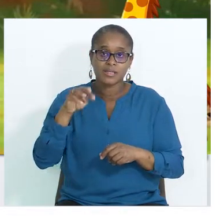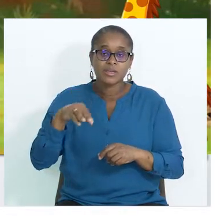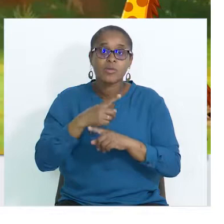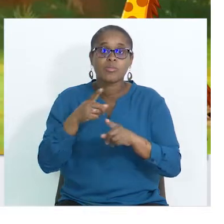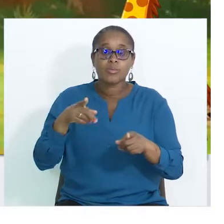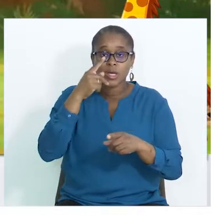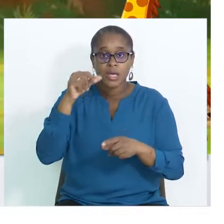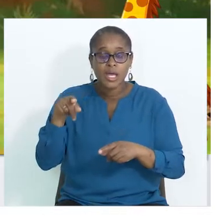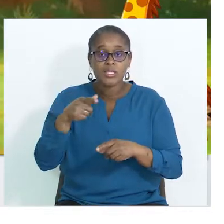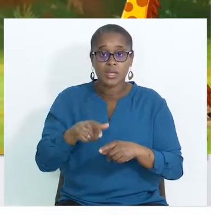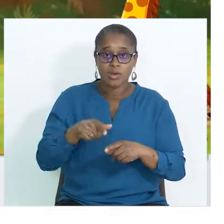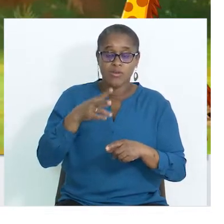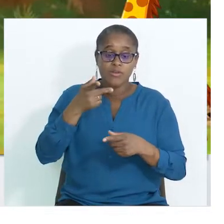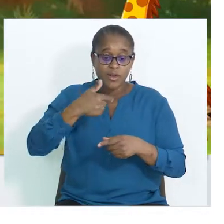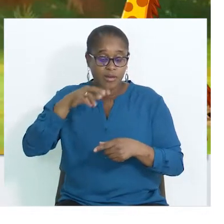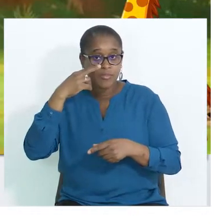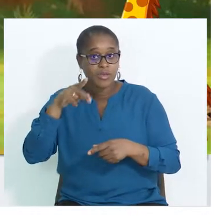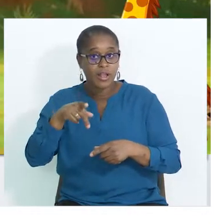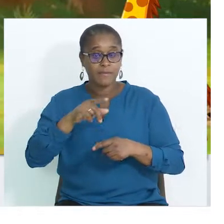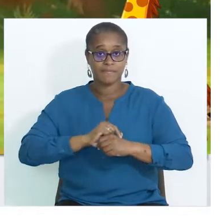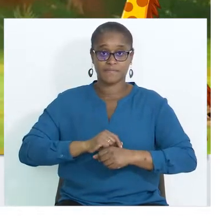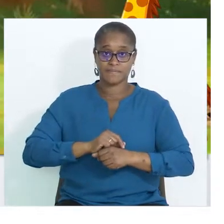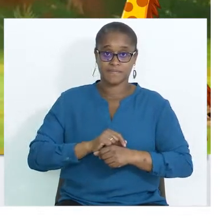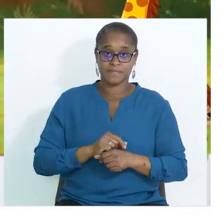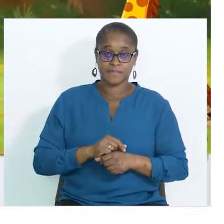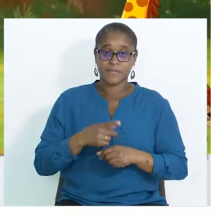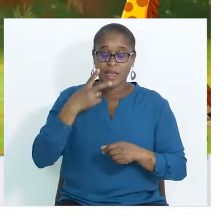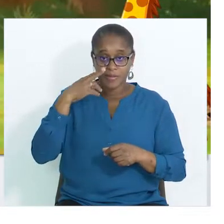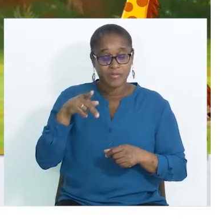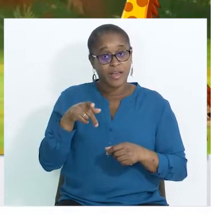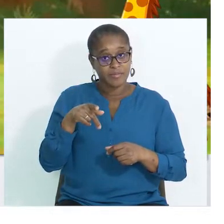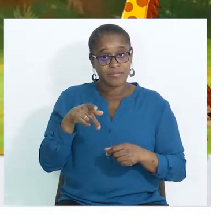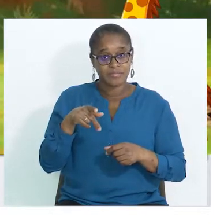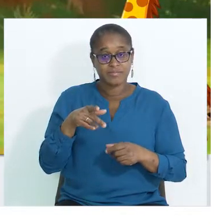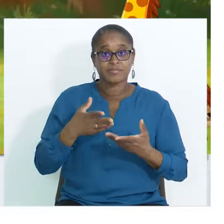Vamos lá ver eles são Ramos